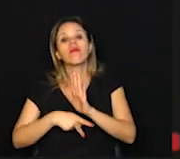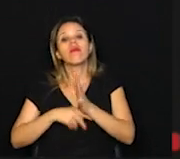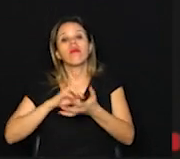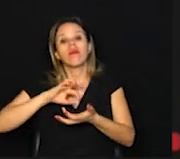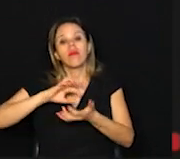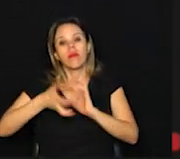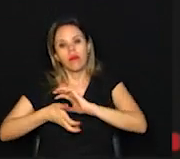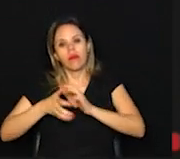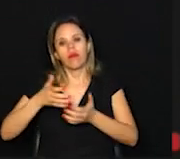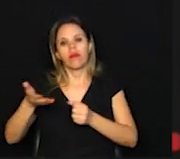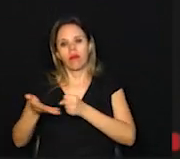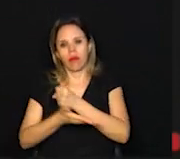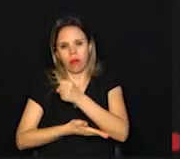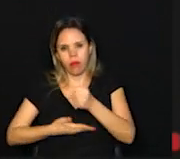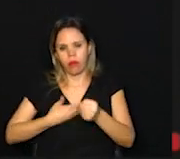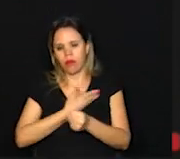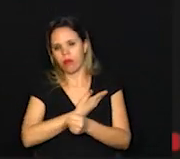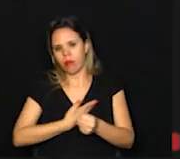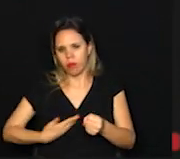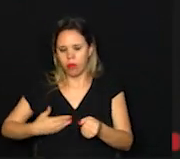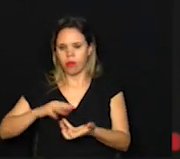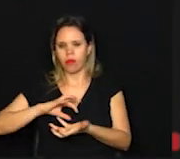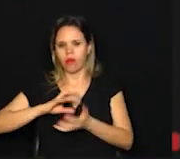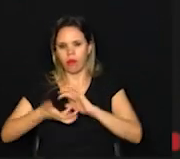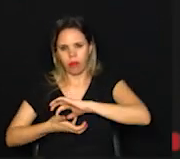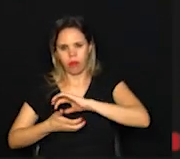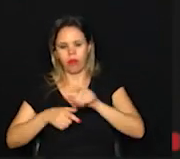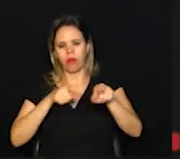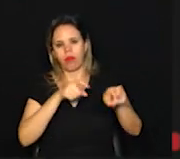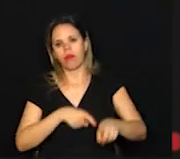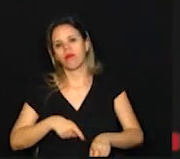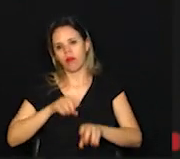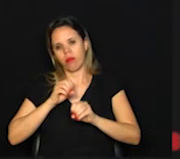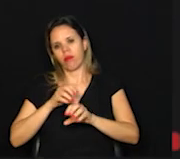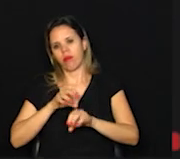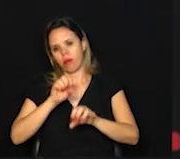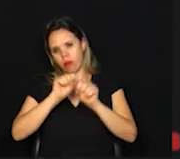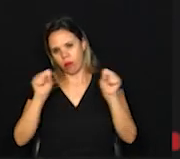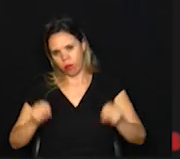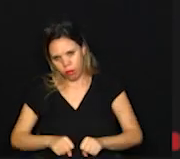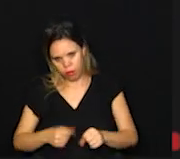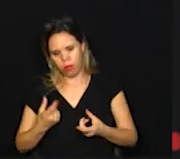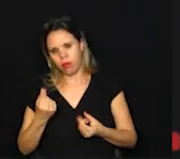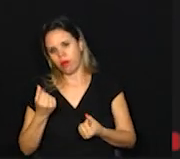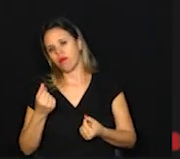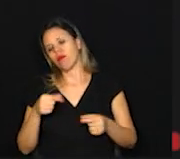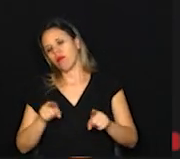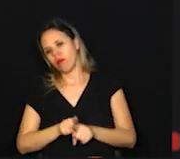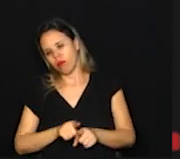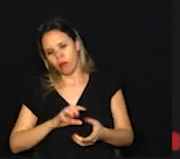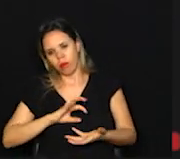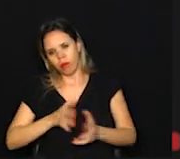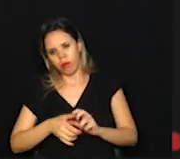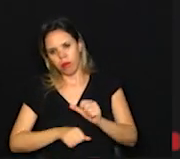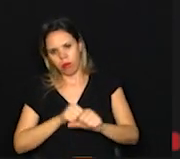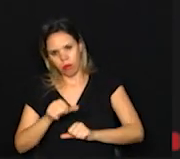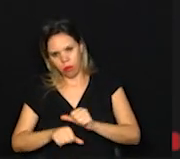base. Queria fazer reforma agrária, reforma do sistema educacional, reforma do sistema financeiro, queria fazer